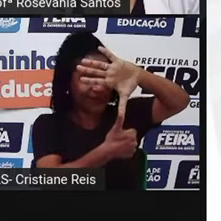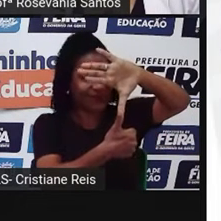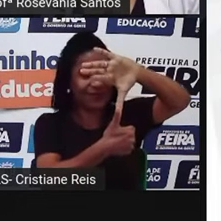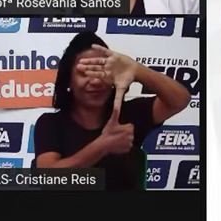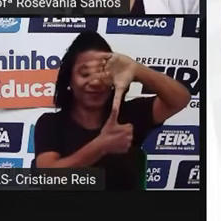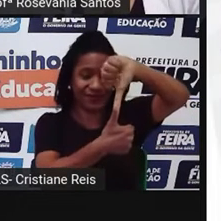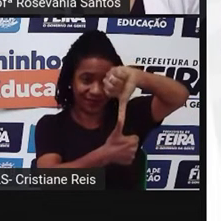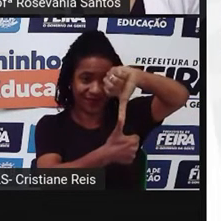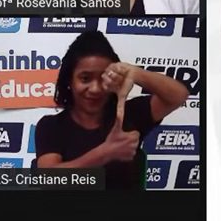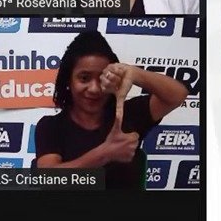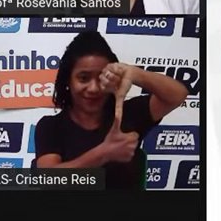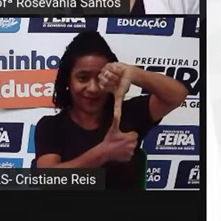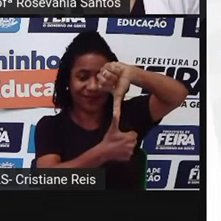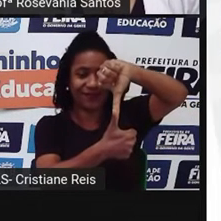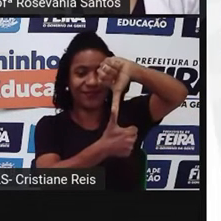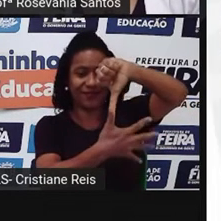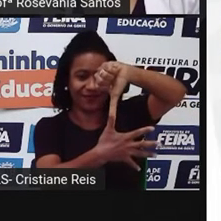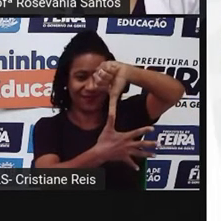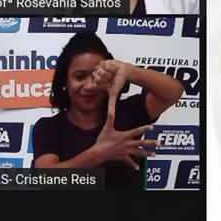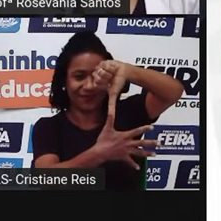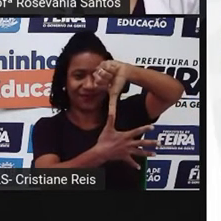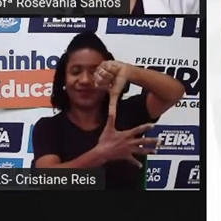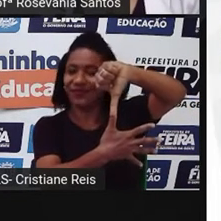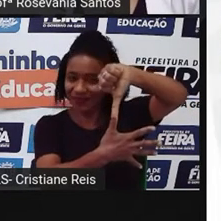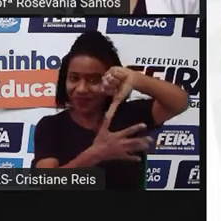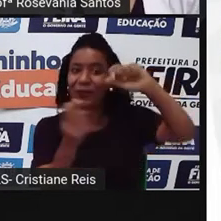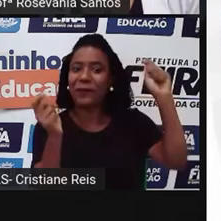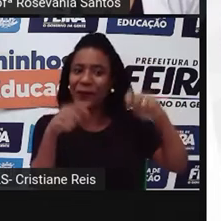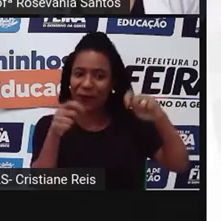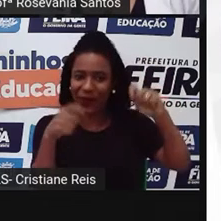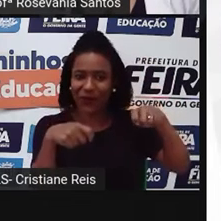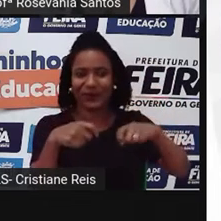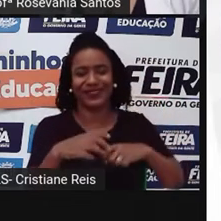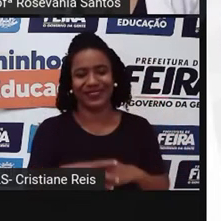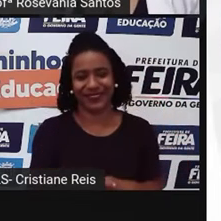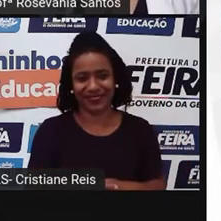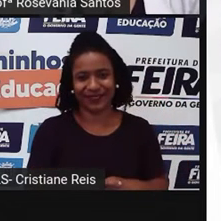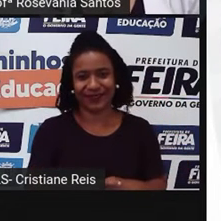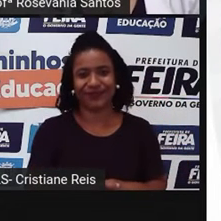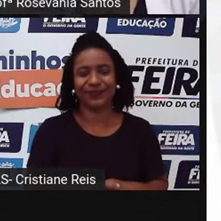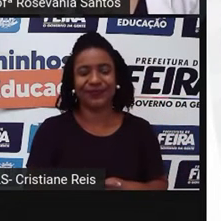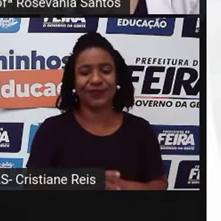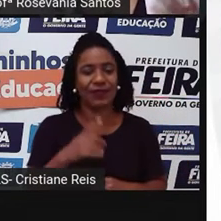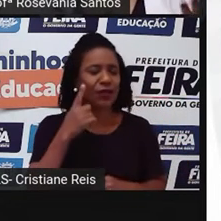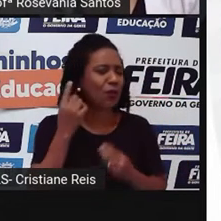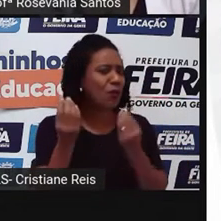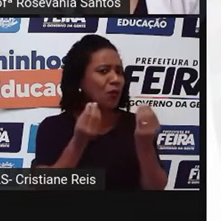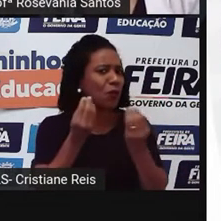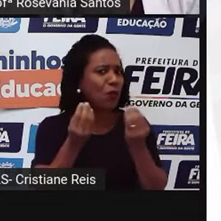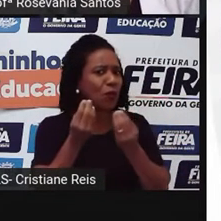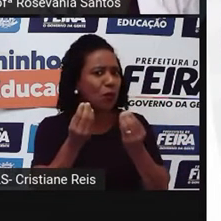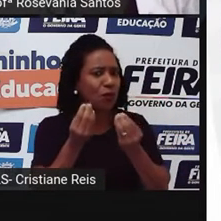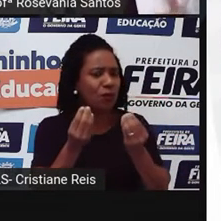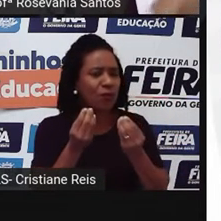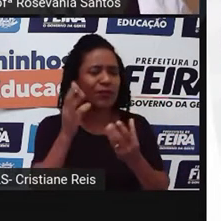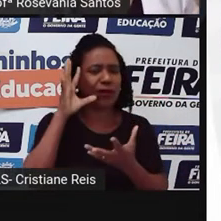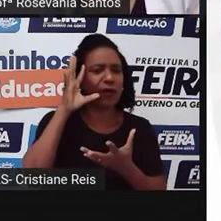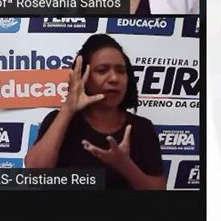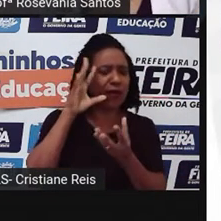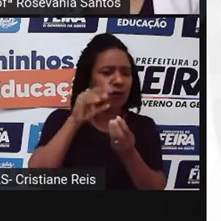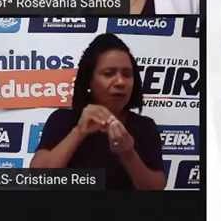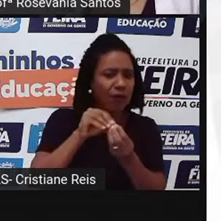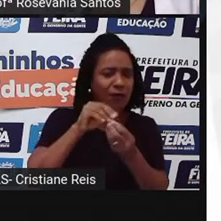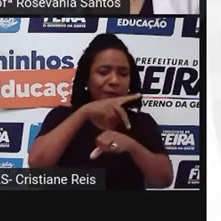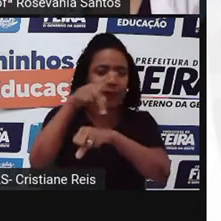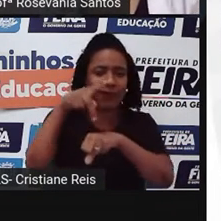América Central e América do Sul, só para a gente entender, né, essa divisão. Então, para que eu melhor entenda esse conjunto de